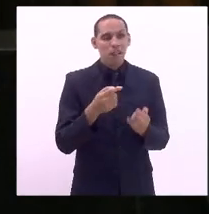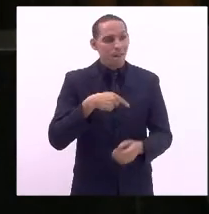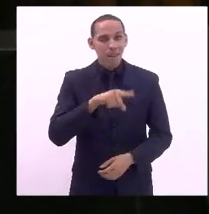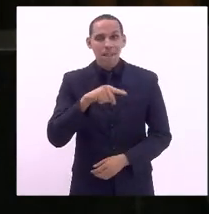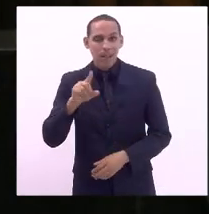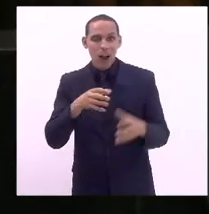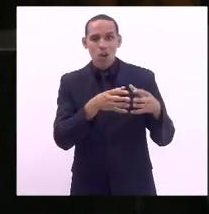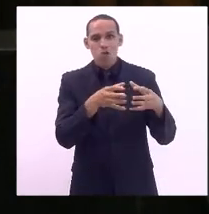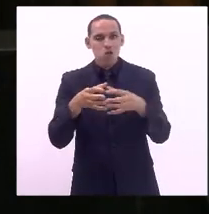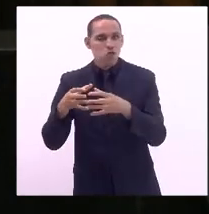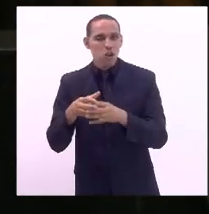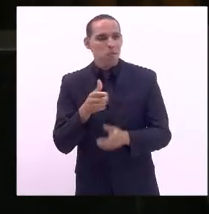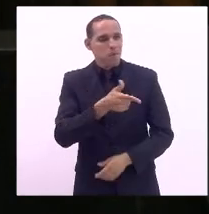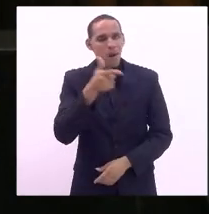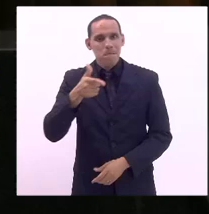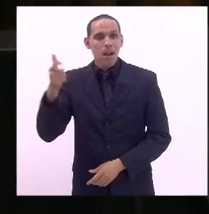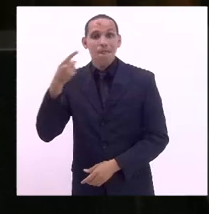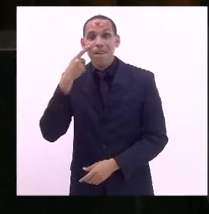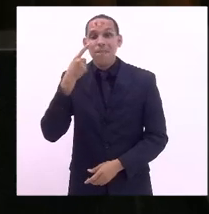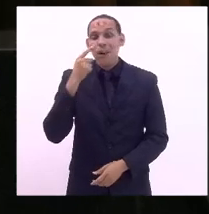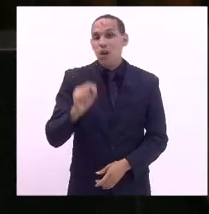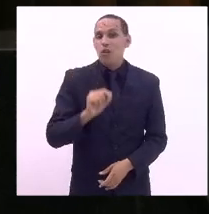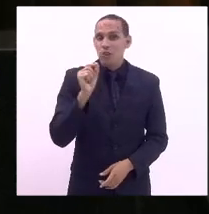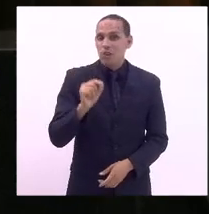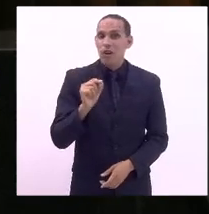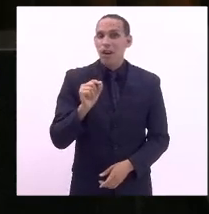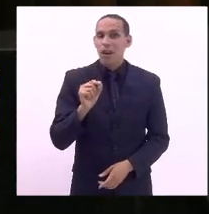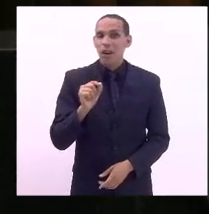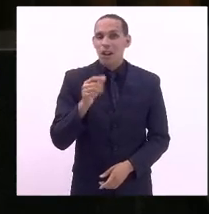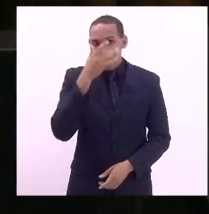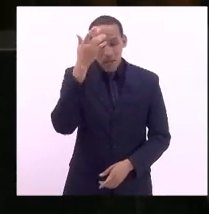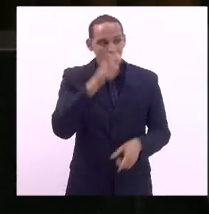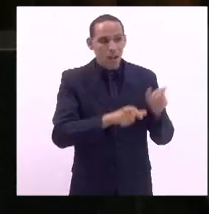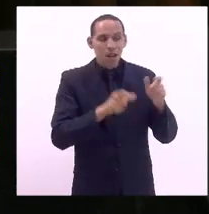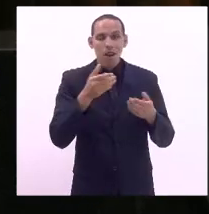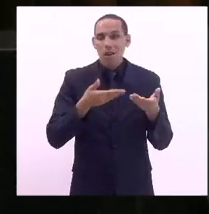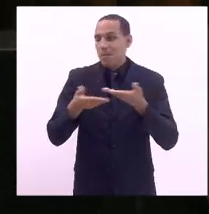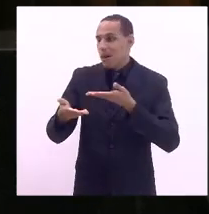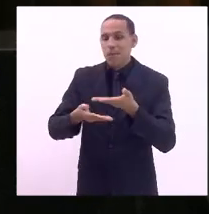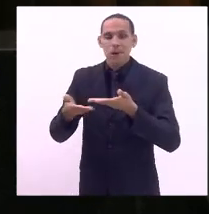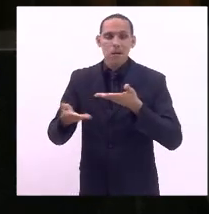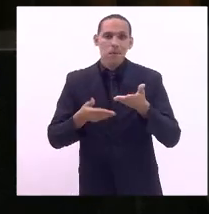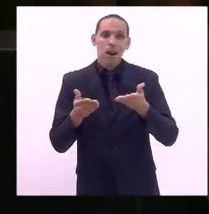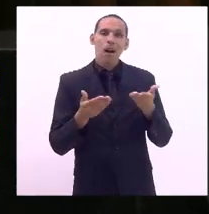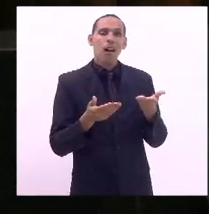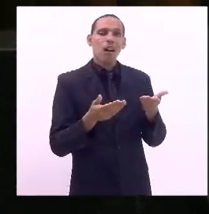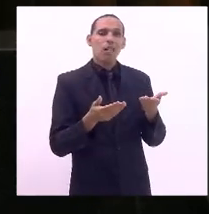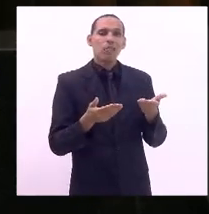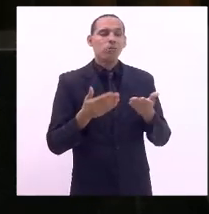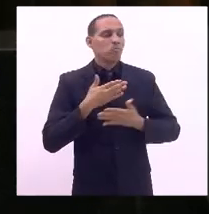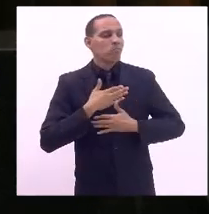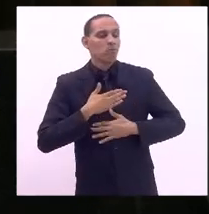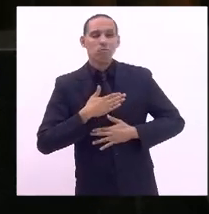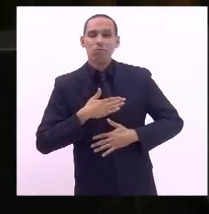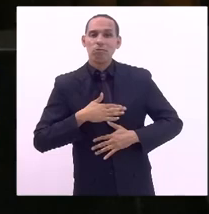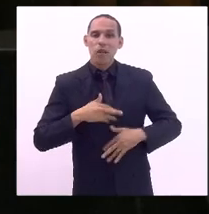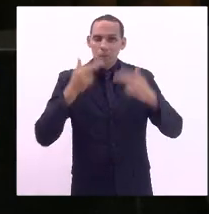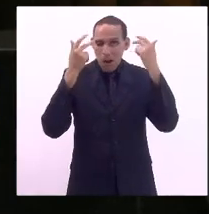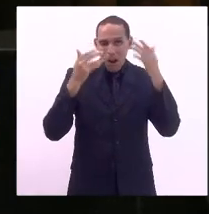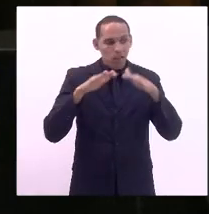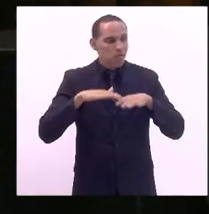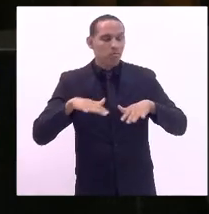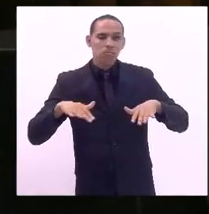clubes de tiro, o que a gente mais vê é a interação entre as pessoas, uma harmonia, pessoas tranquilas